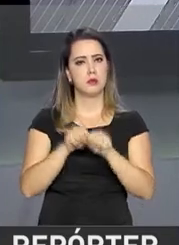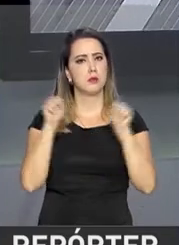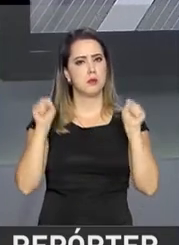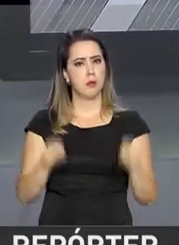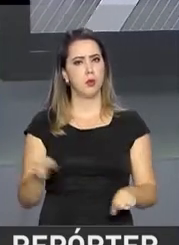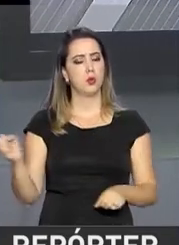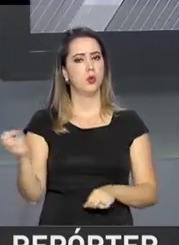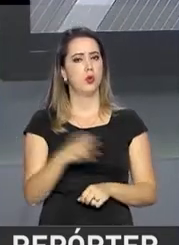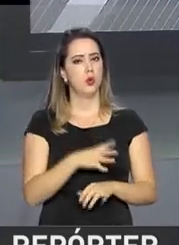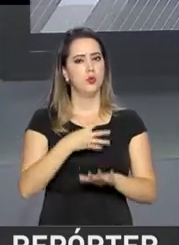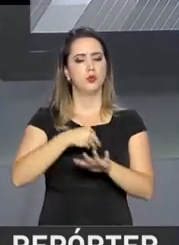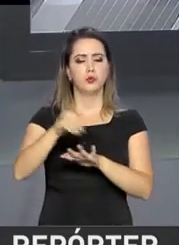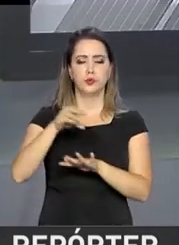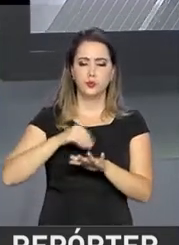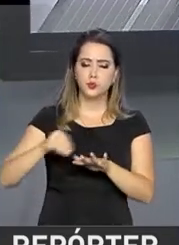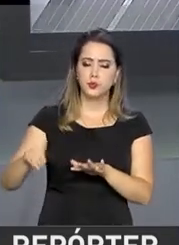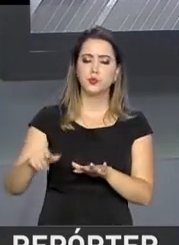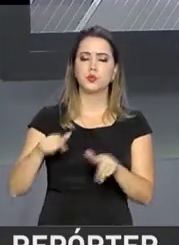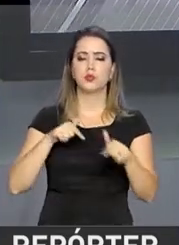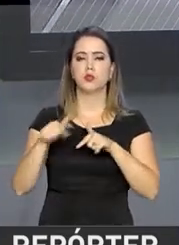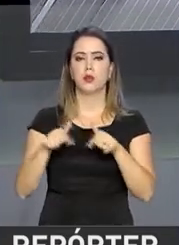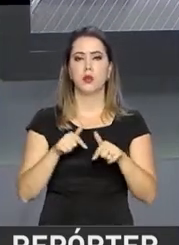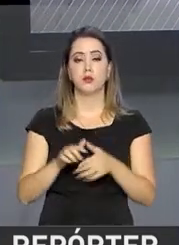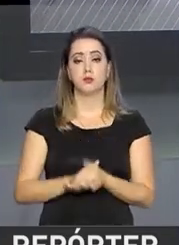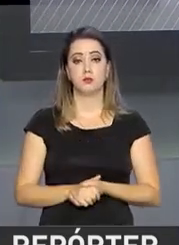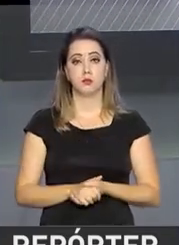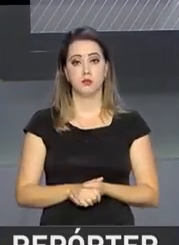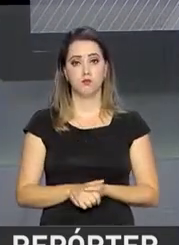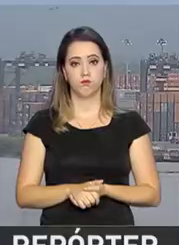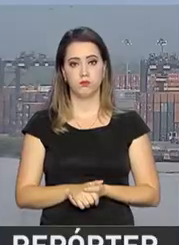no sistema as informações relativas aos empregados.